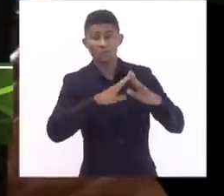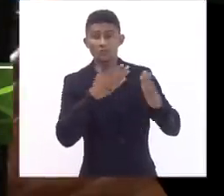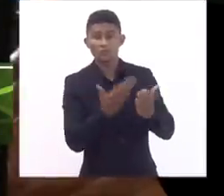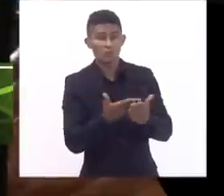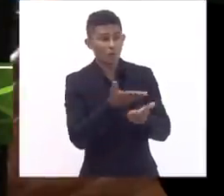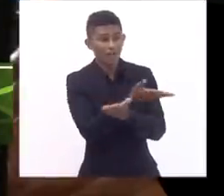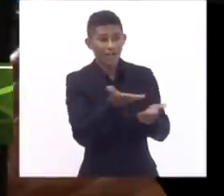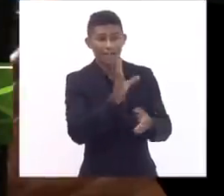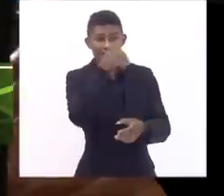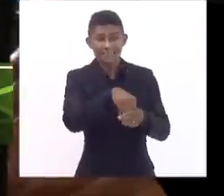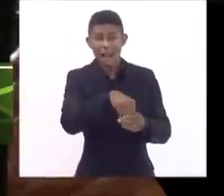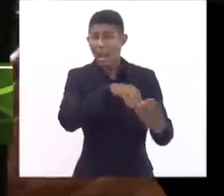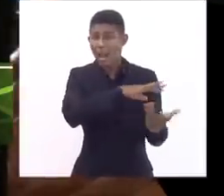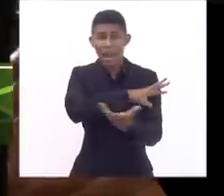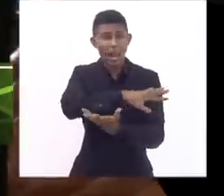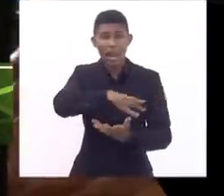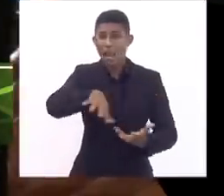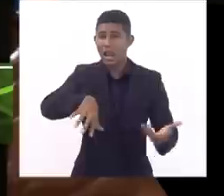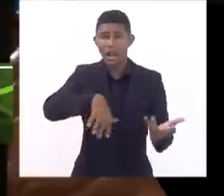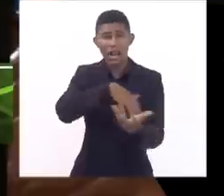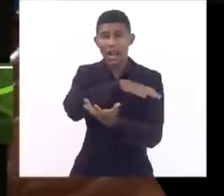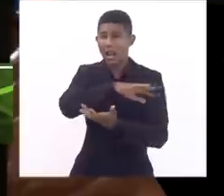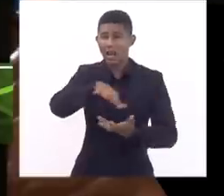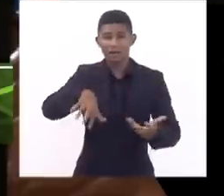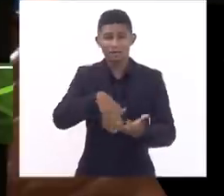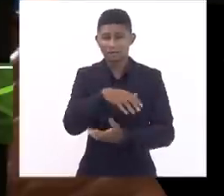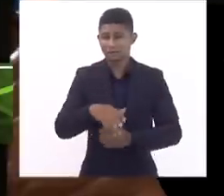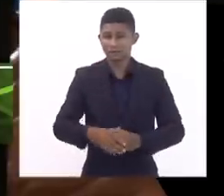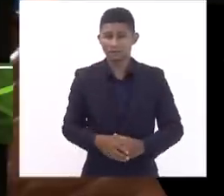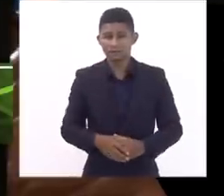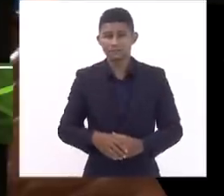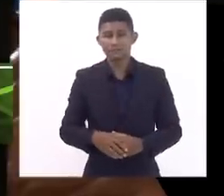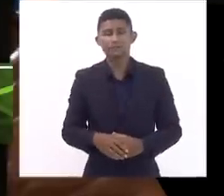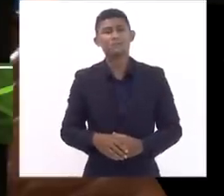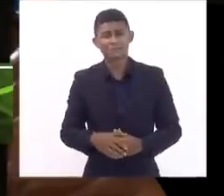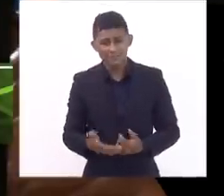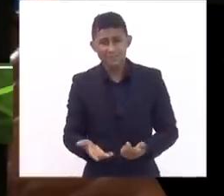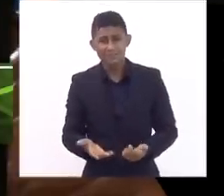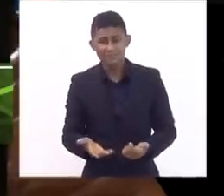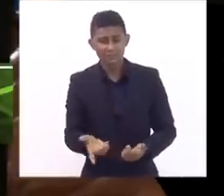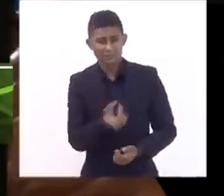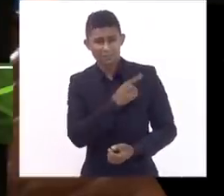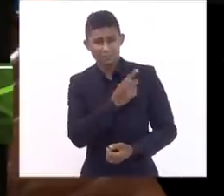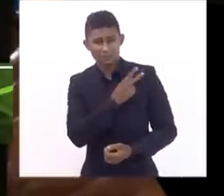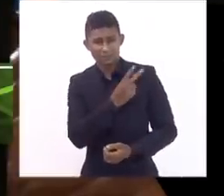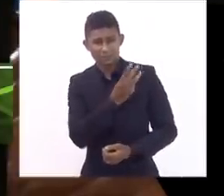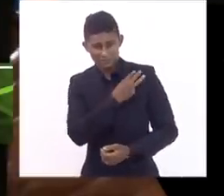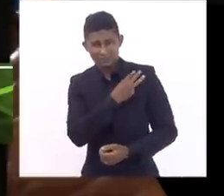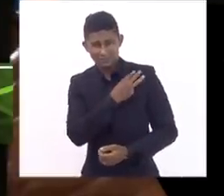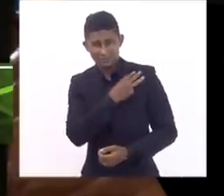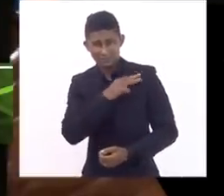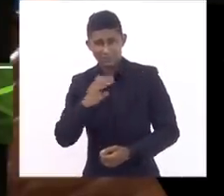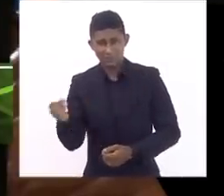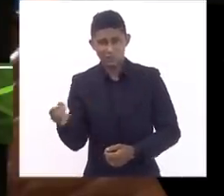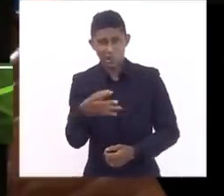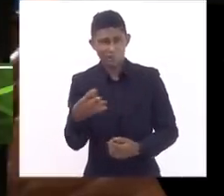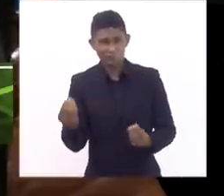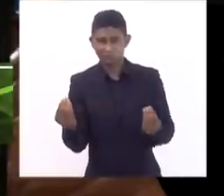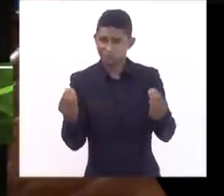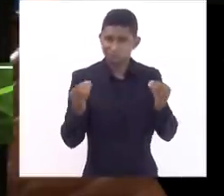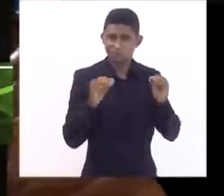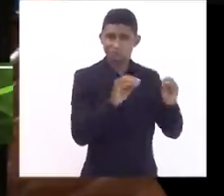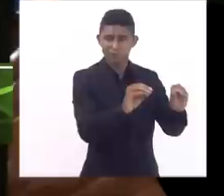maior confusão. Na maior confusão, a implantação dessa reforma, deputado Luiz Paulo, na rede estadual de educação, está